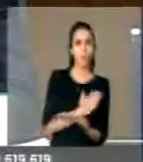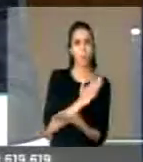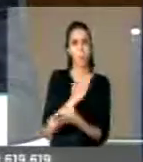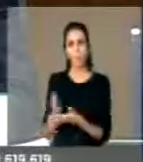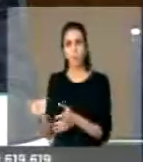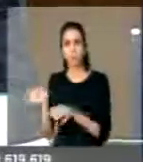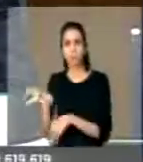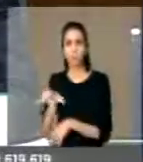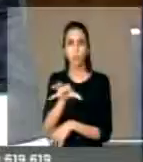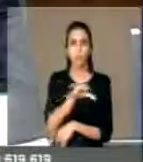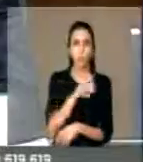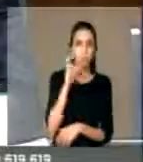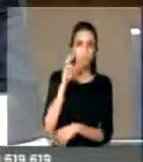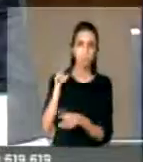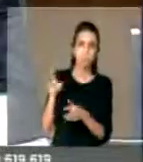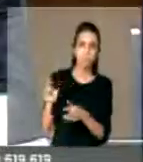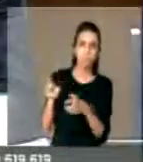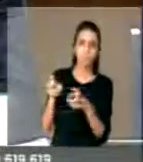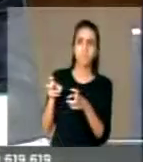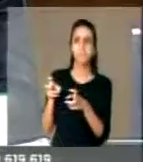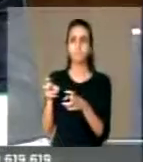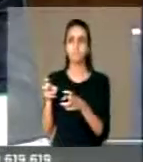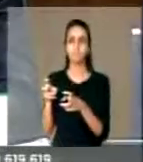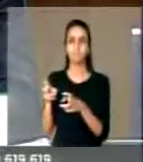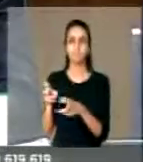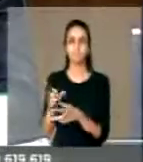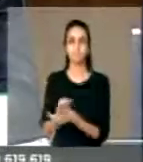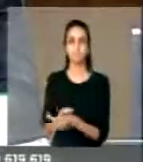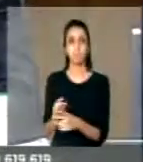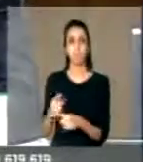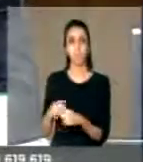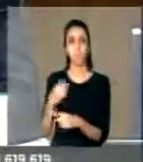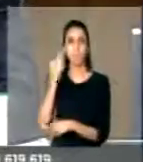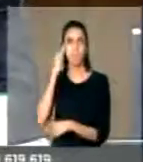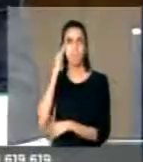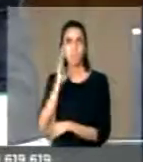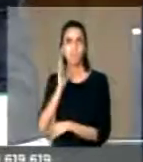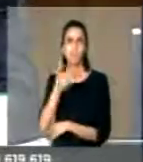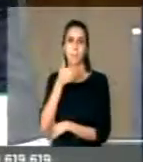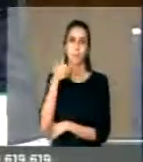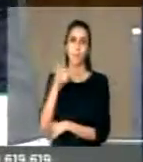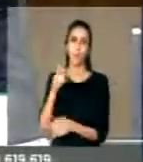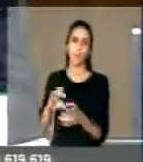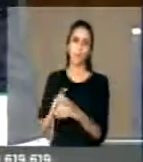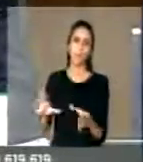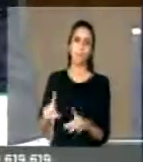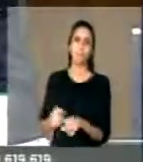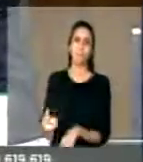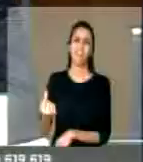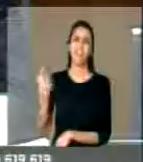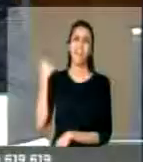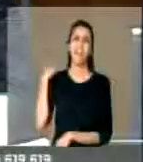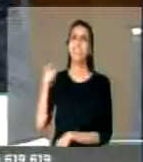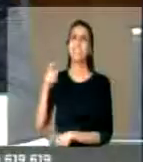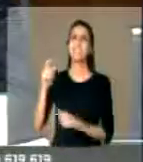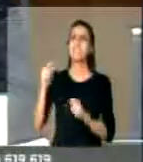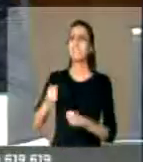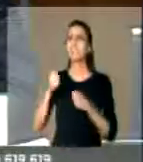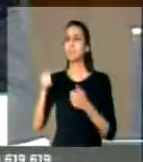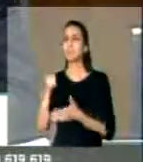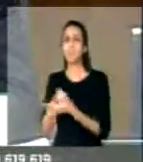segmentos extraordinariamente esclarecidos. Eles, enquanto bradavam pela independência